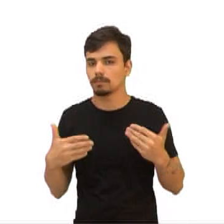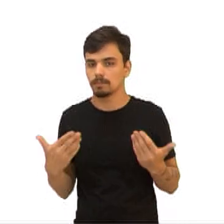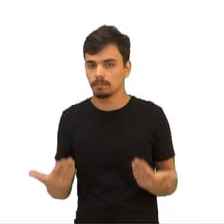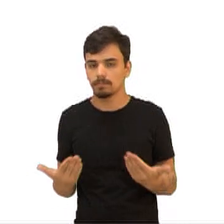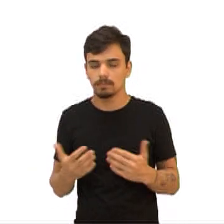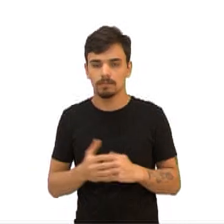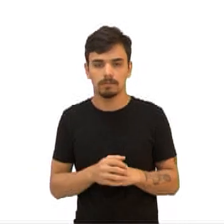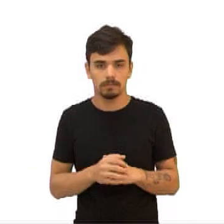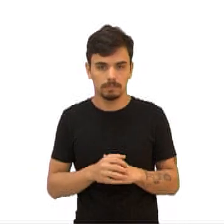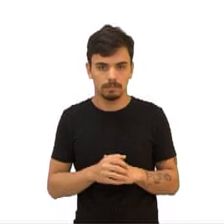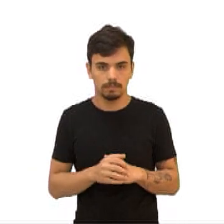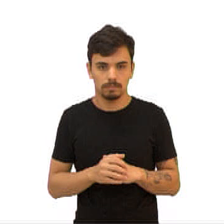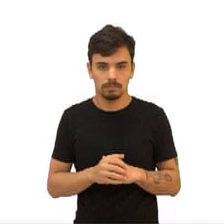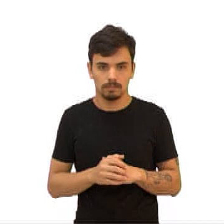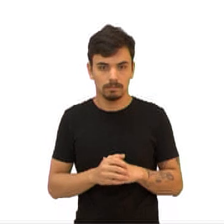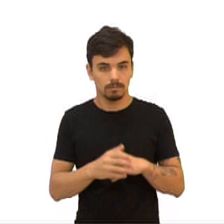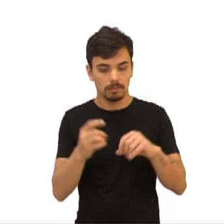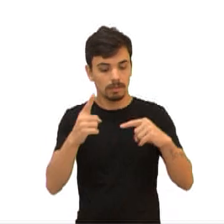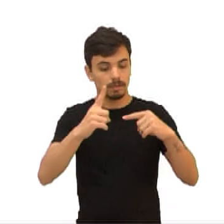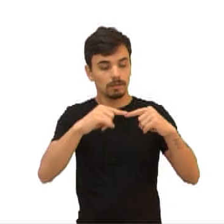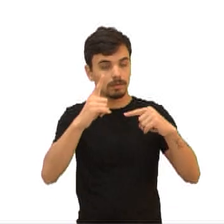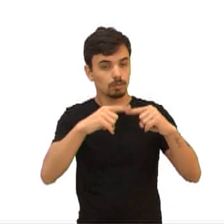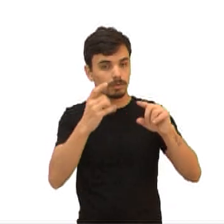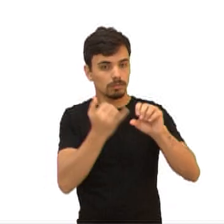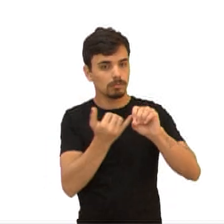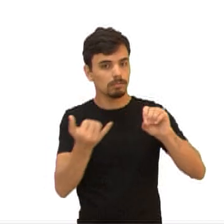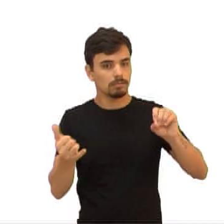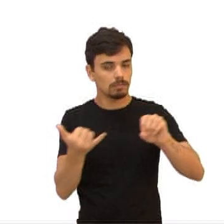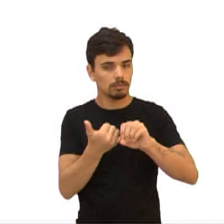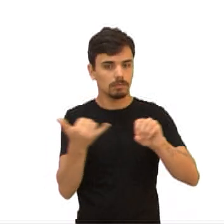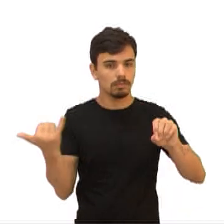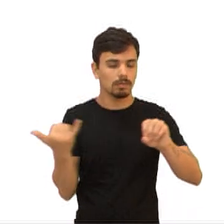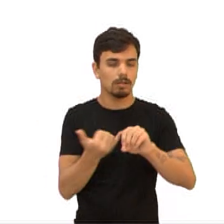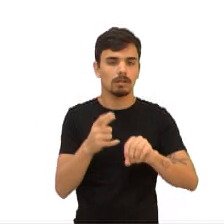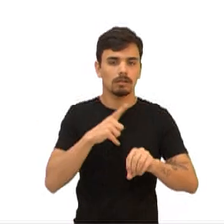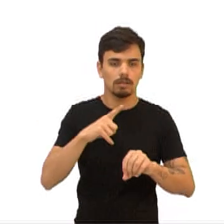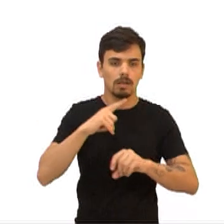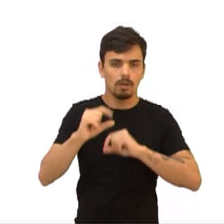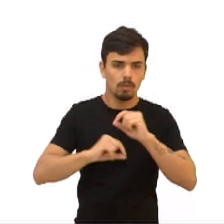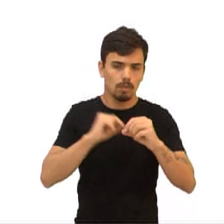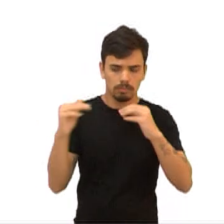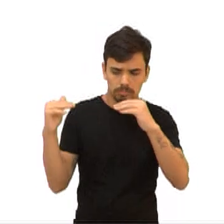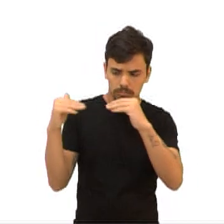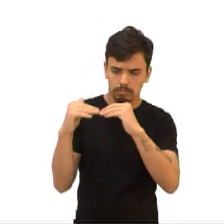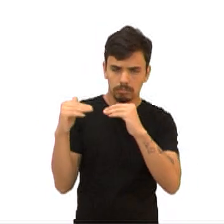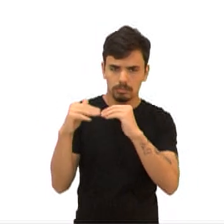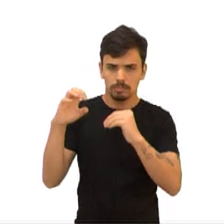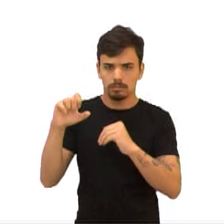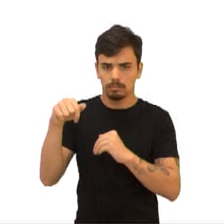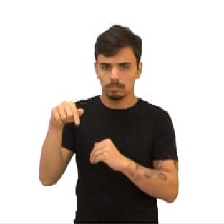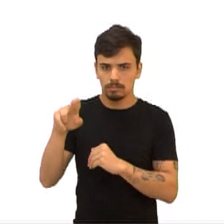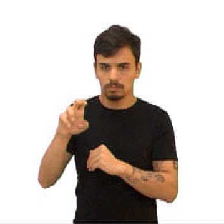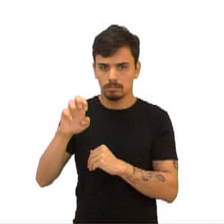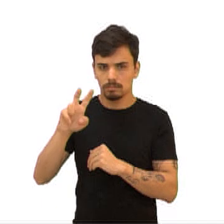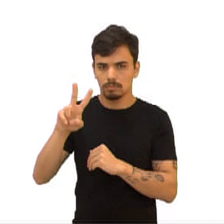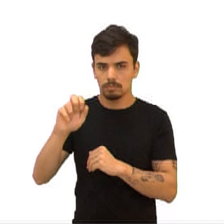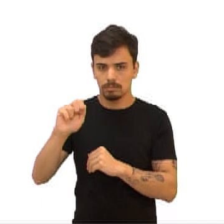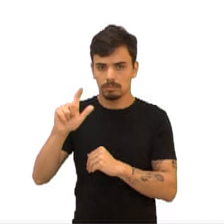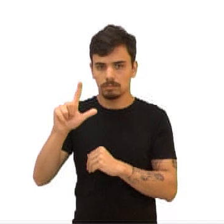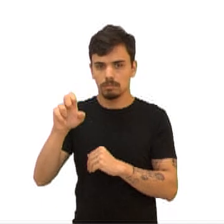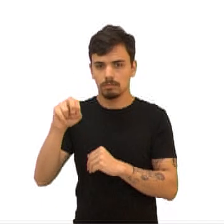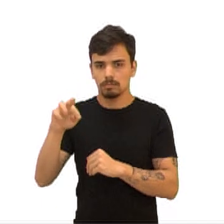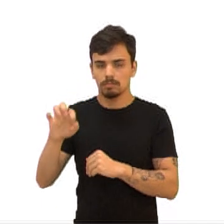No caso dos circuitos com resistores, a gente usava a resistência equivalente. Né? No caso